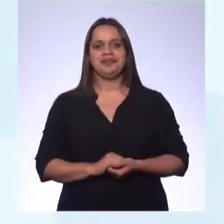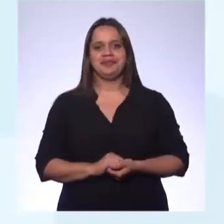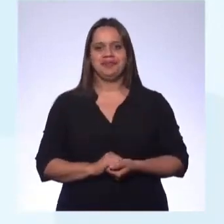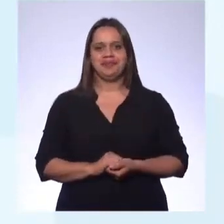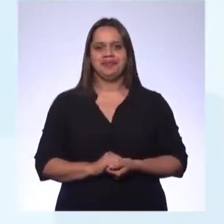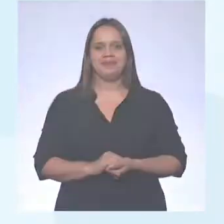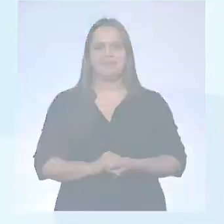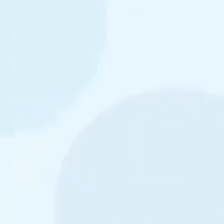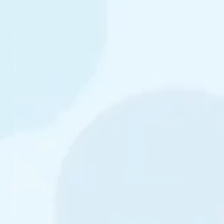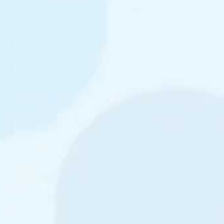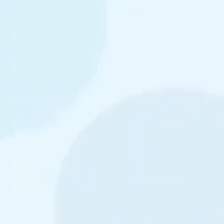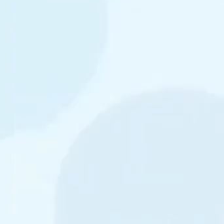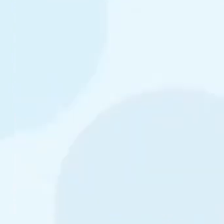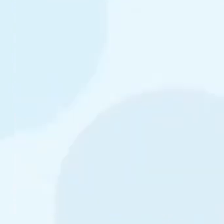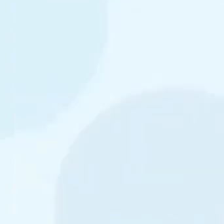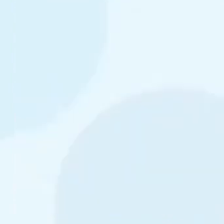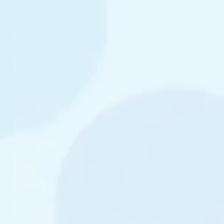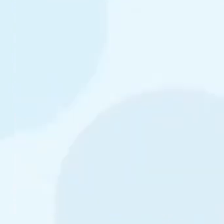volta.